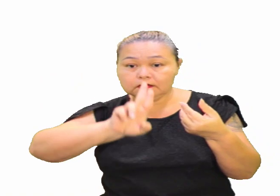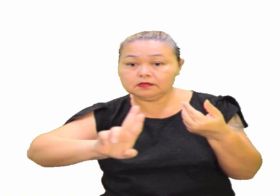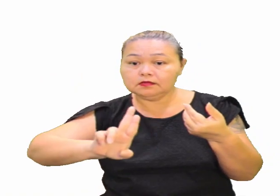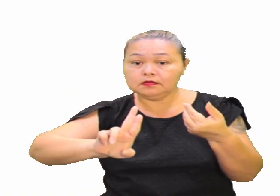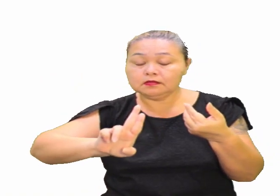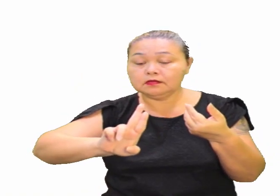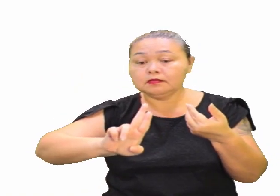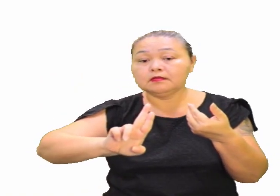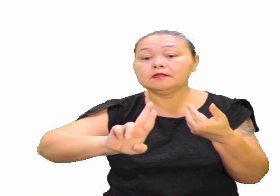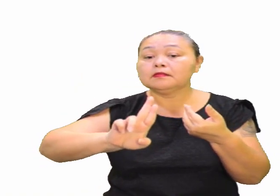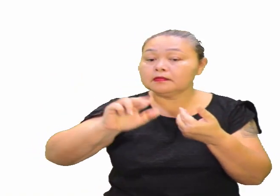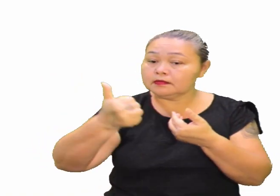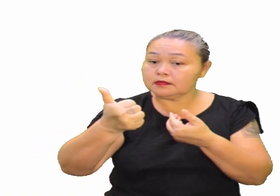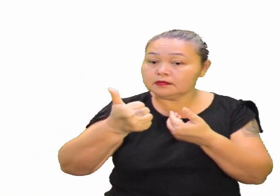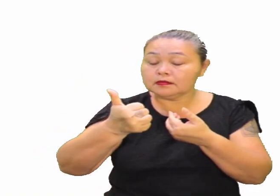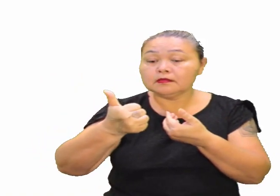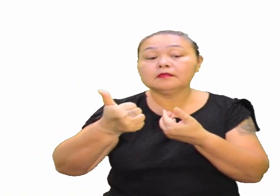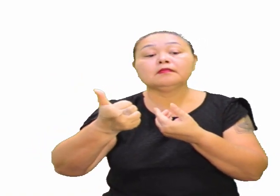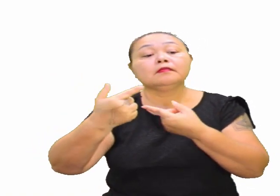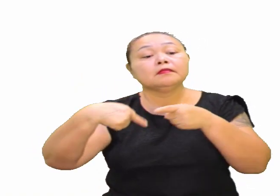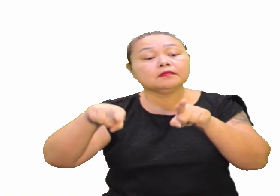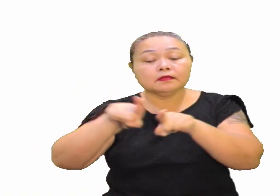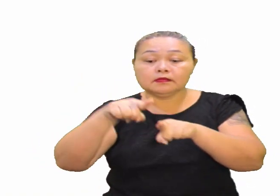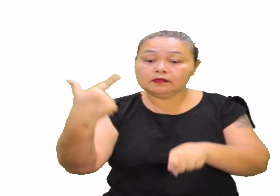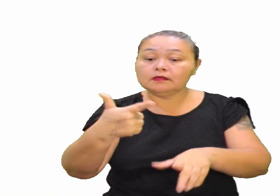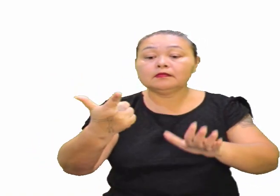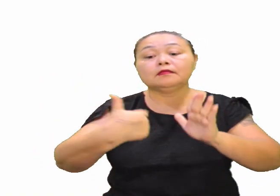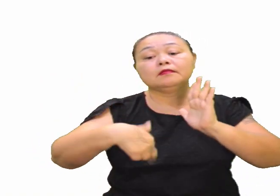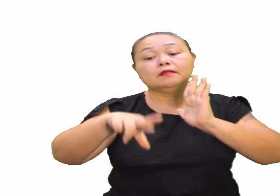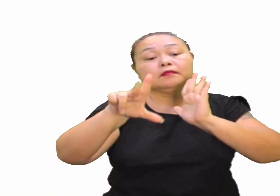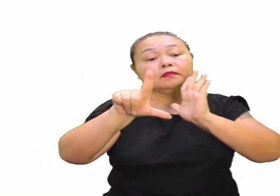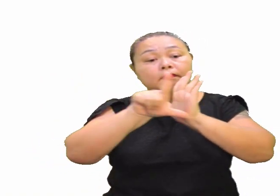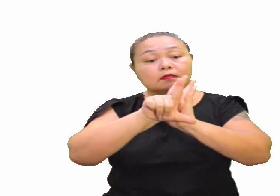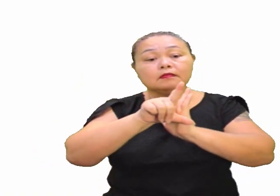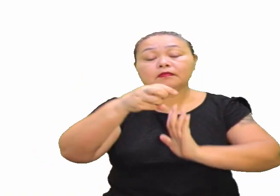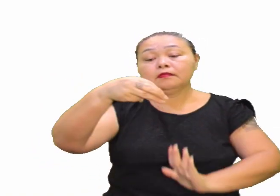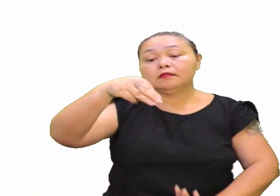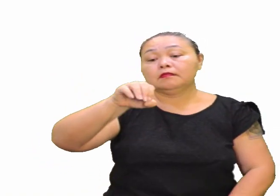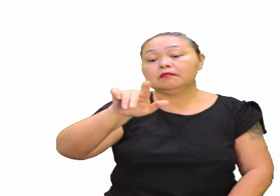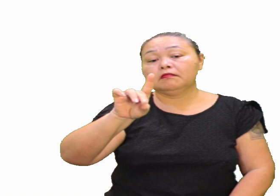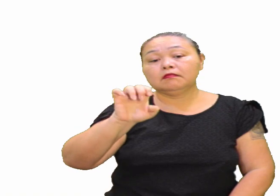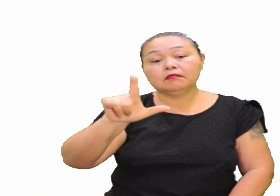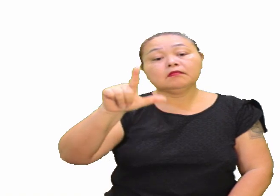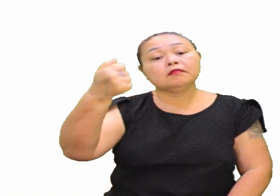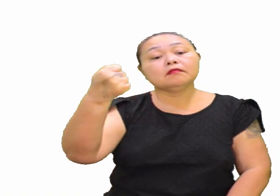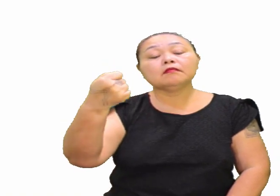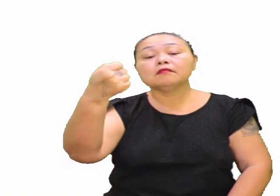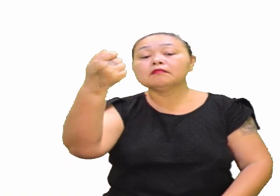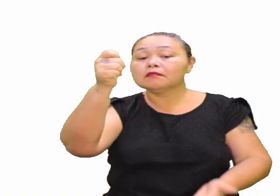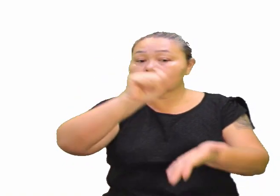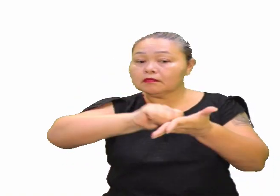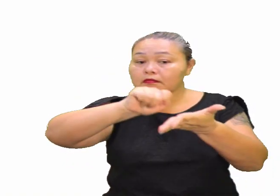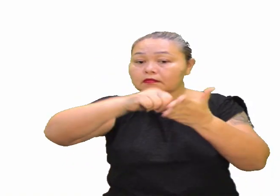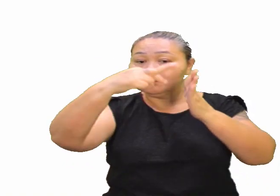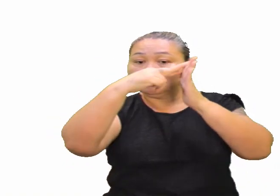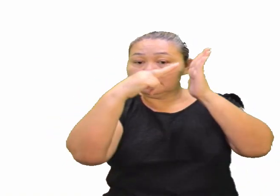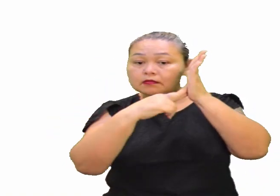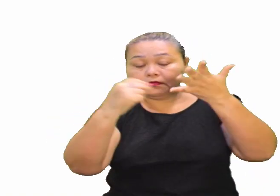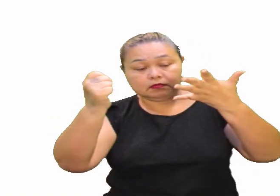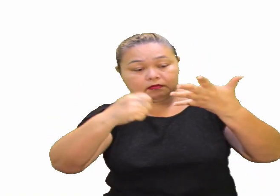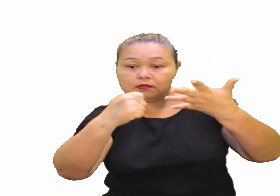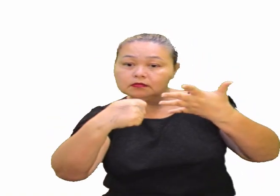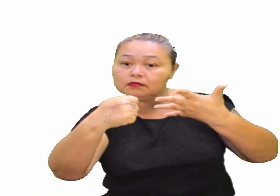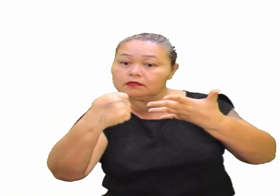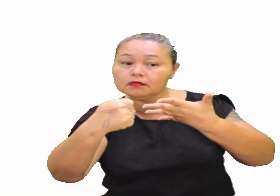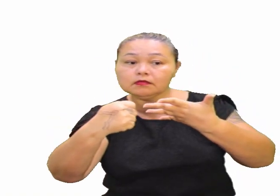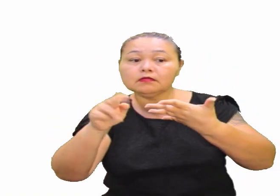Agora, professor, questões fechadas. Questões fechadas, a gente vai colocar as alternativas. Se a gente observar, exemplo, que a